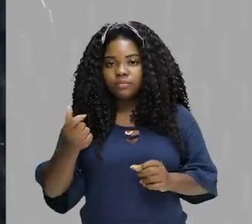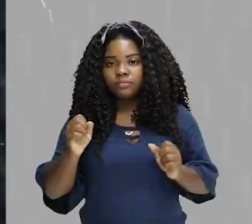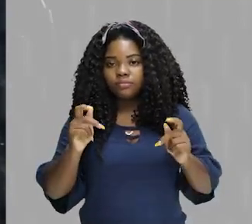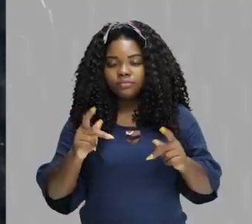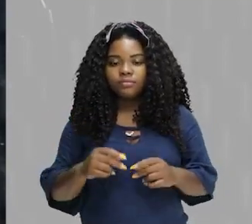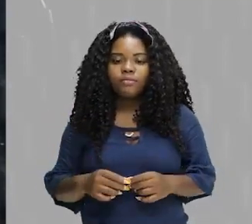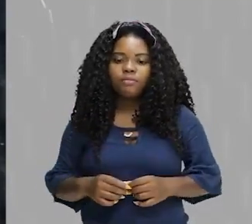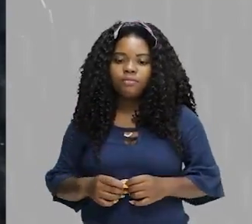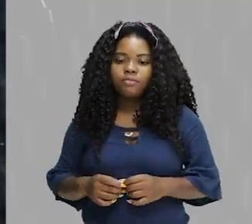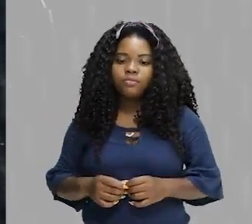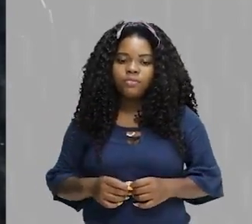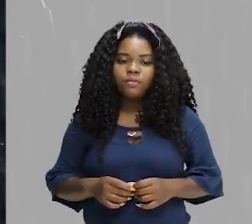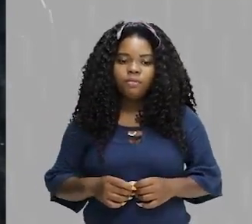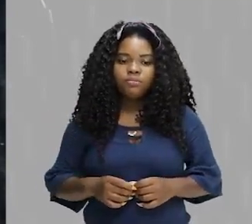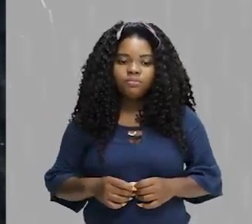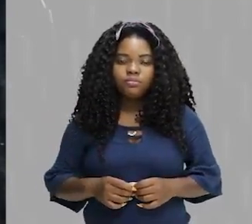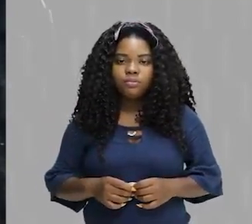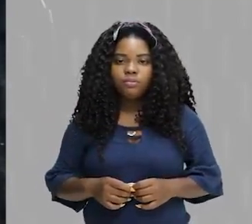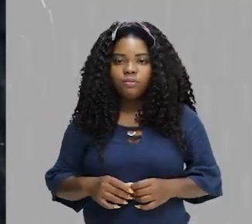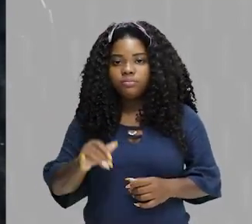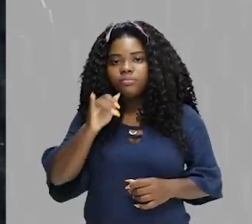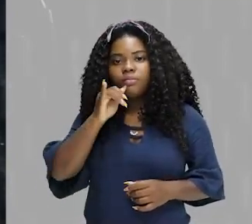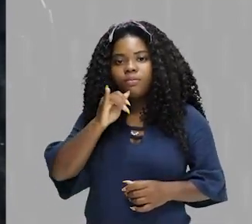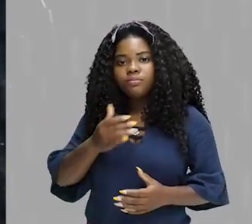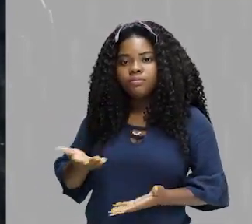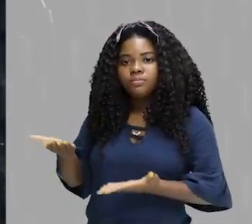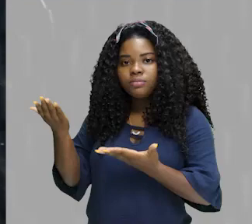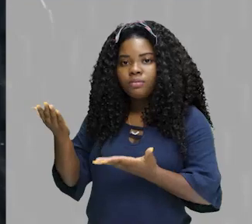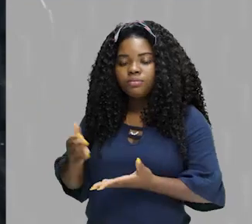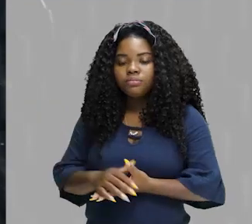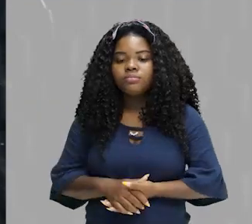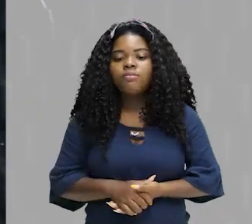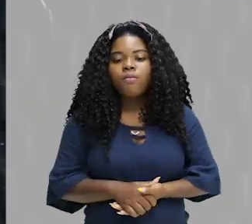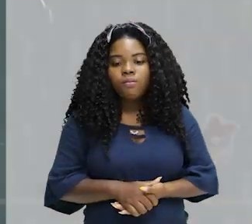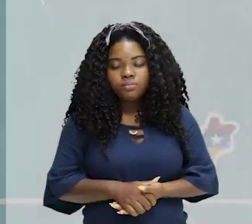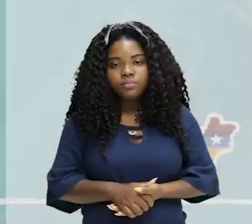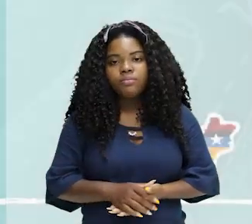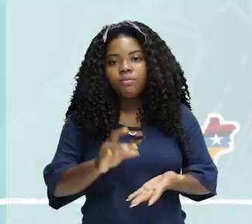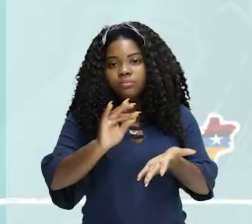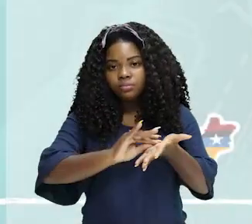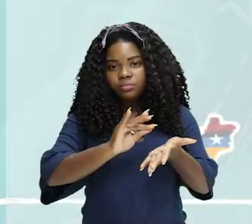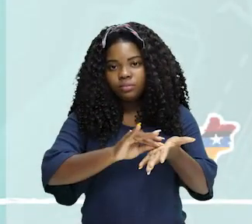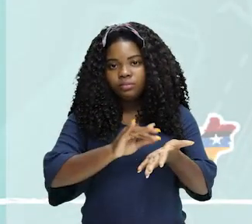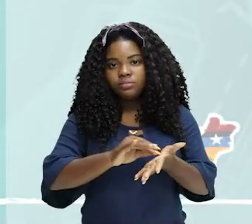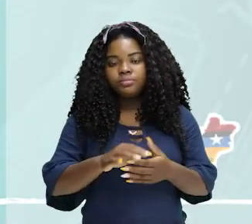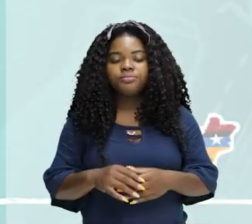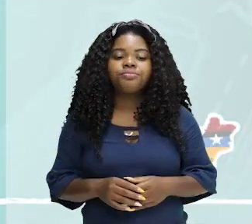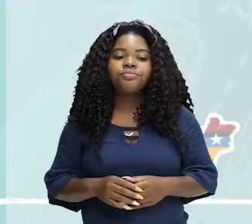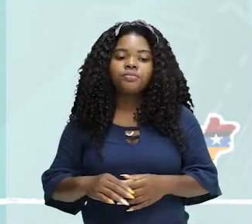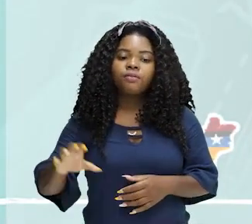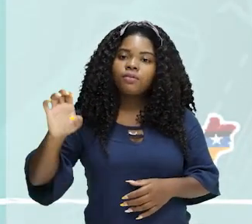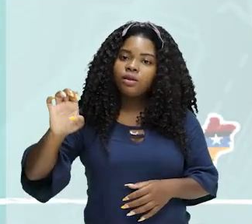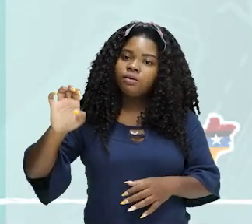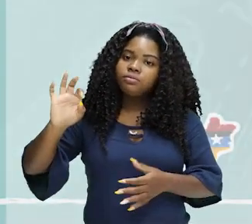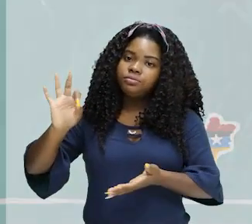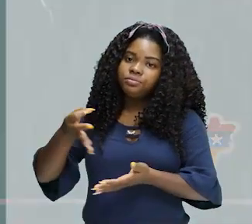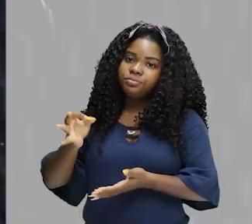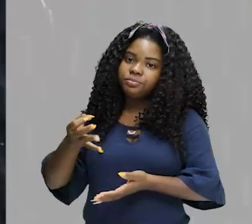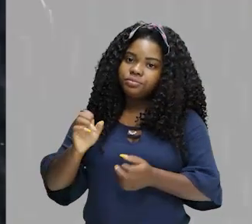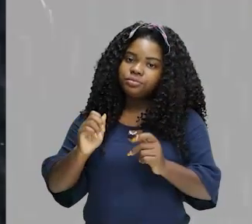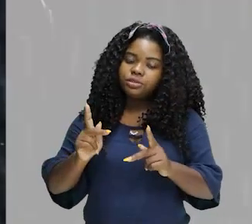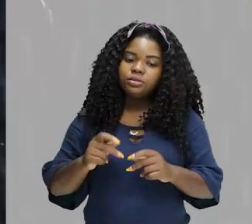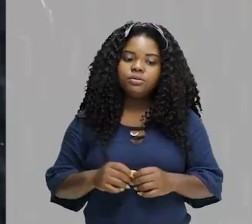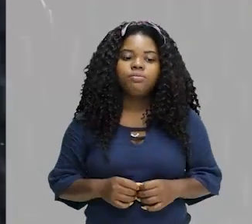maior altura, certo? Aí ele deu o exemplo das samambaias. Samambaias realmente são plantas pteridófitas. Alternativa a letra